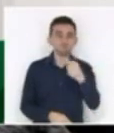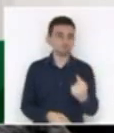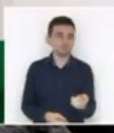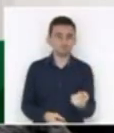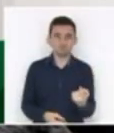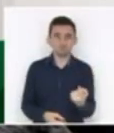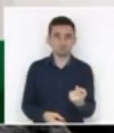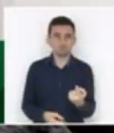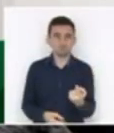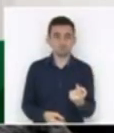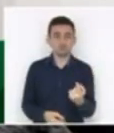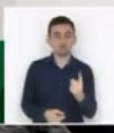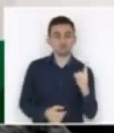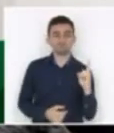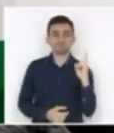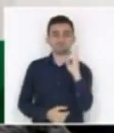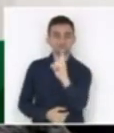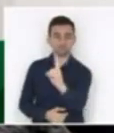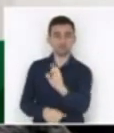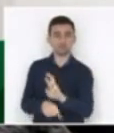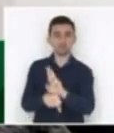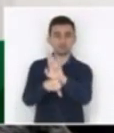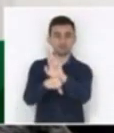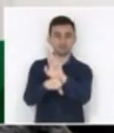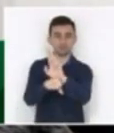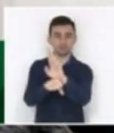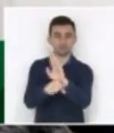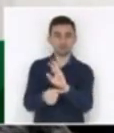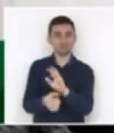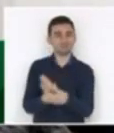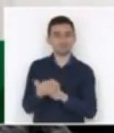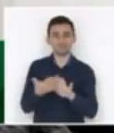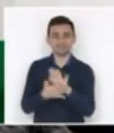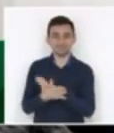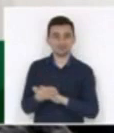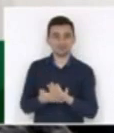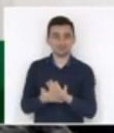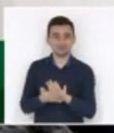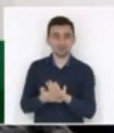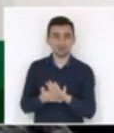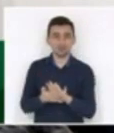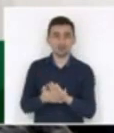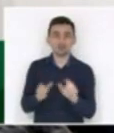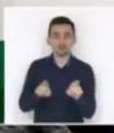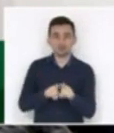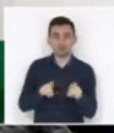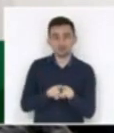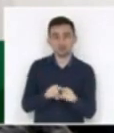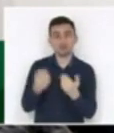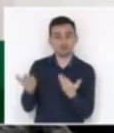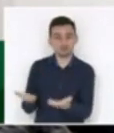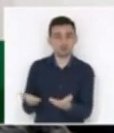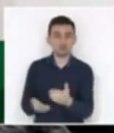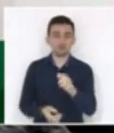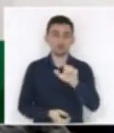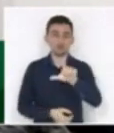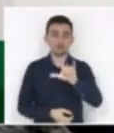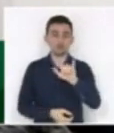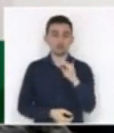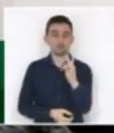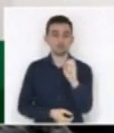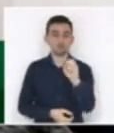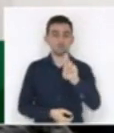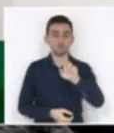um representante, como a Autopista Litoral Sul,